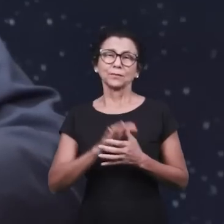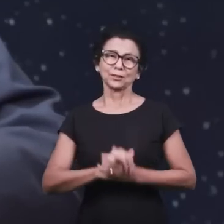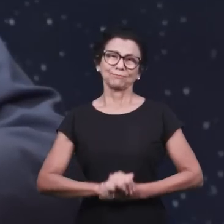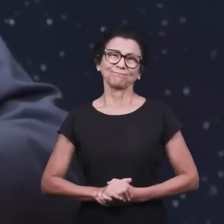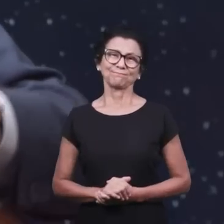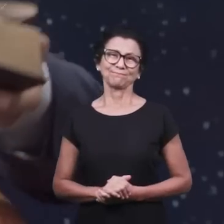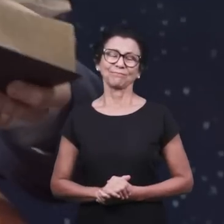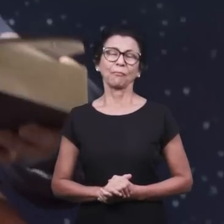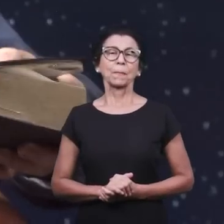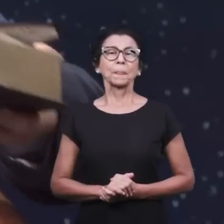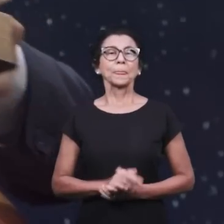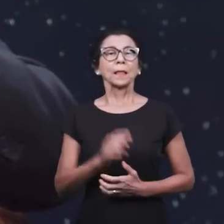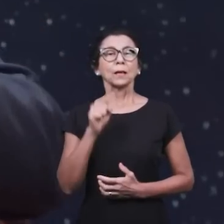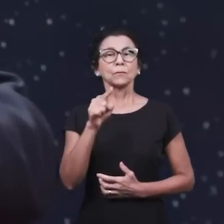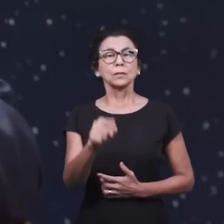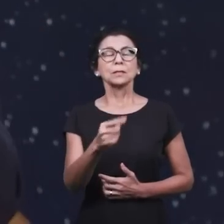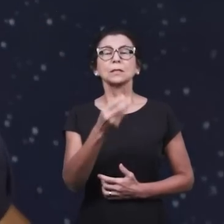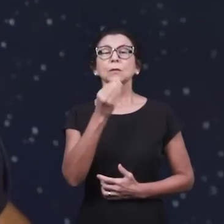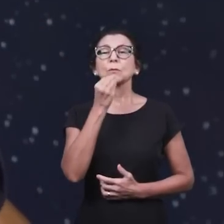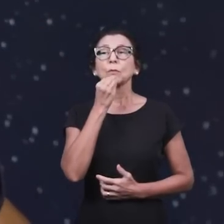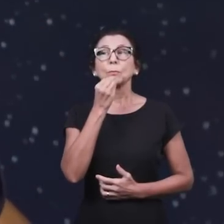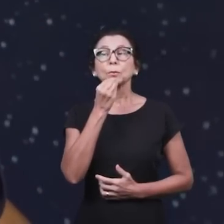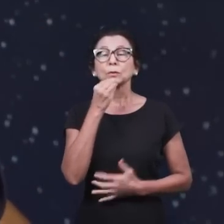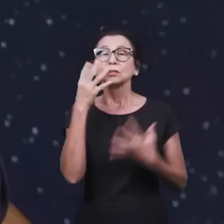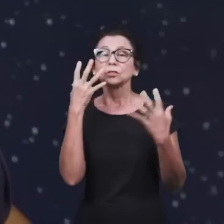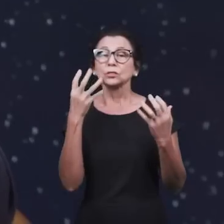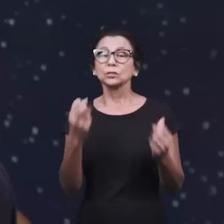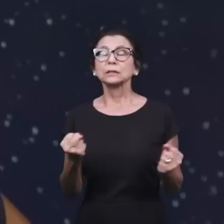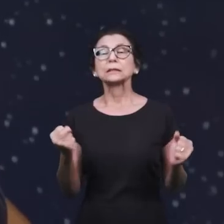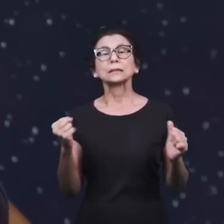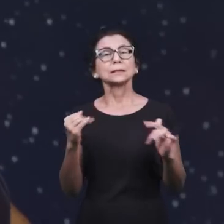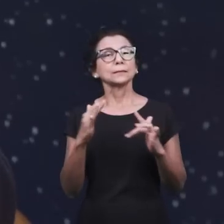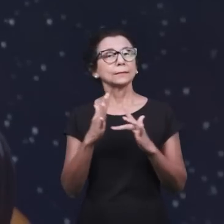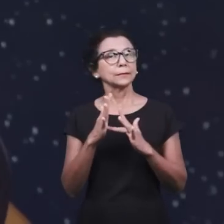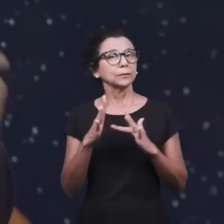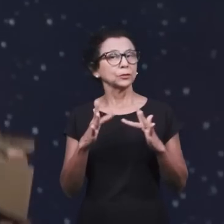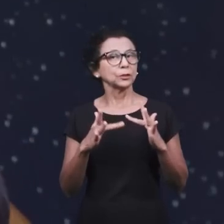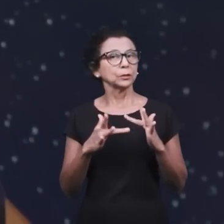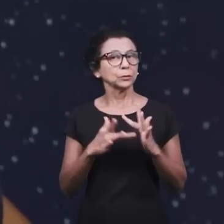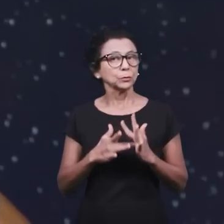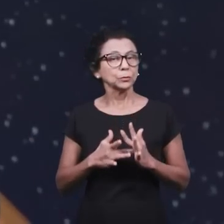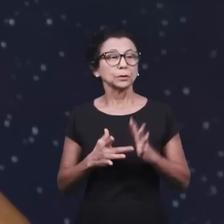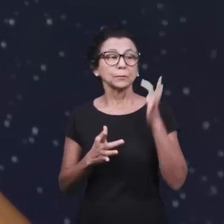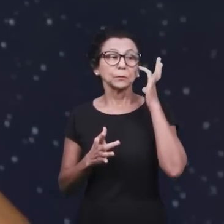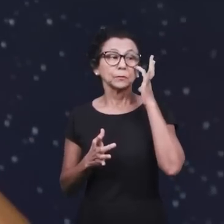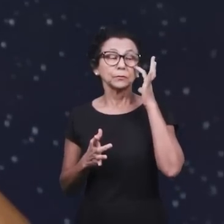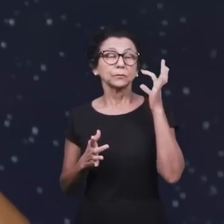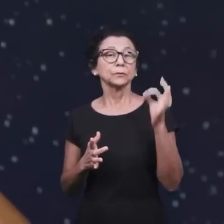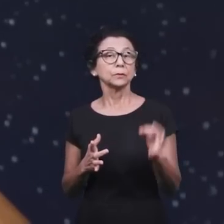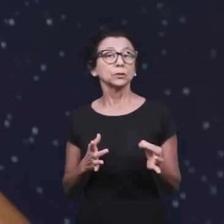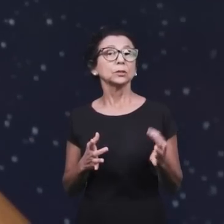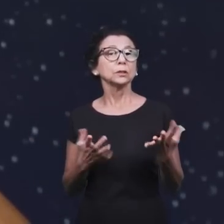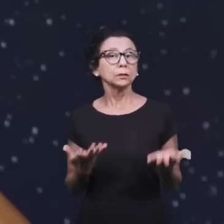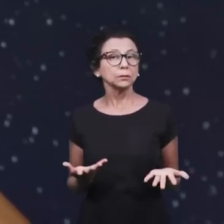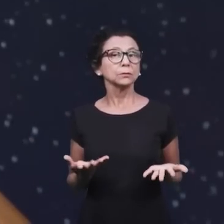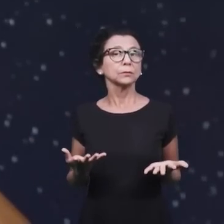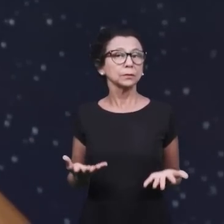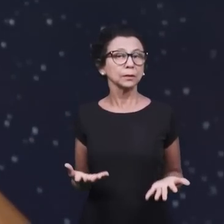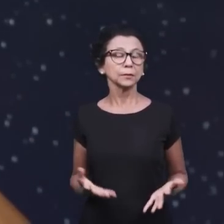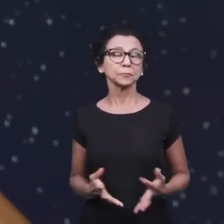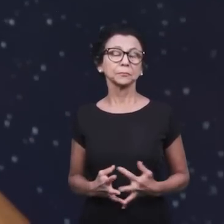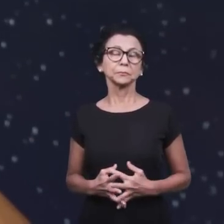oportunidade de estar na presença de Deus, de estar atento, vigilante, alerta, tanto